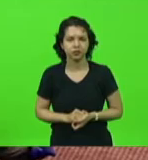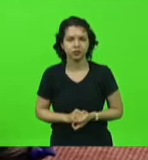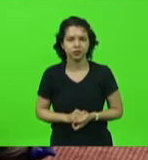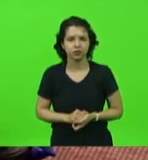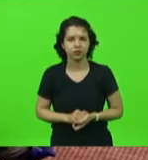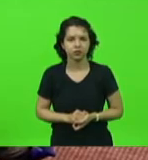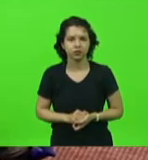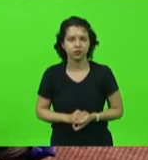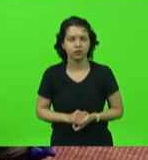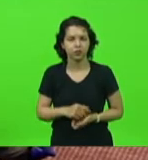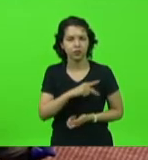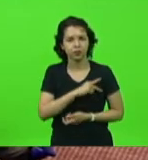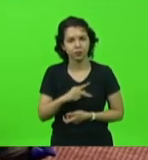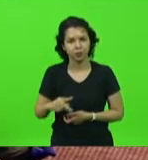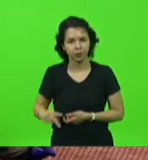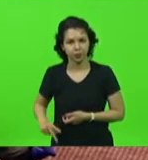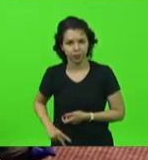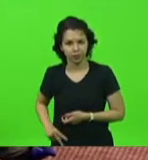Senhor presidente,